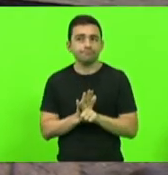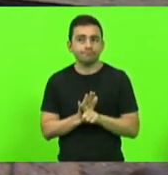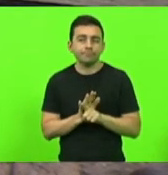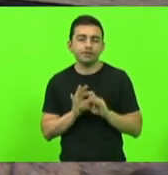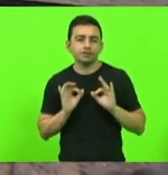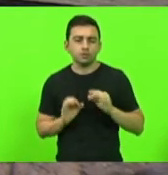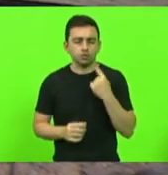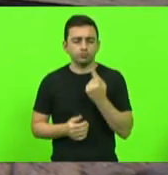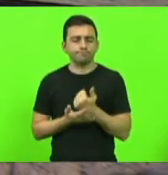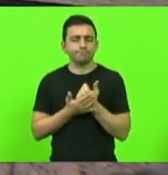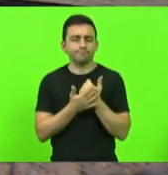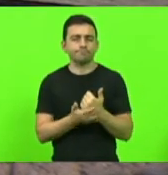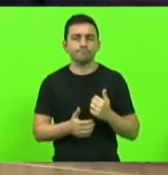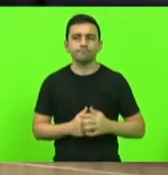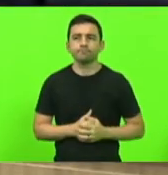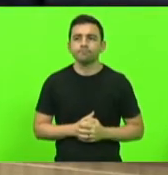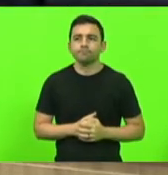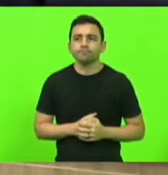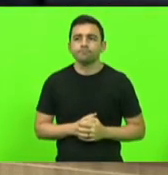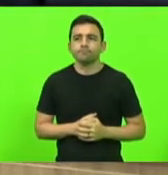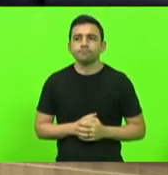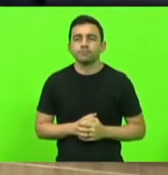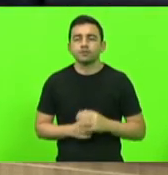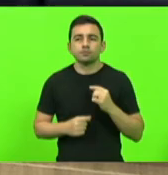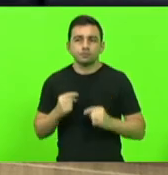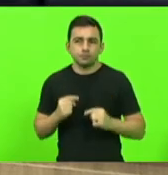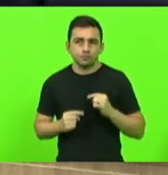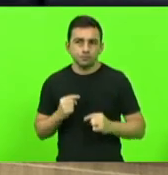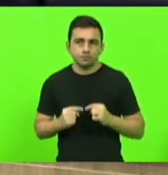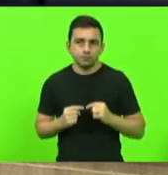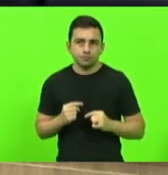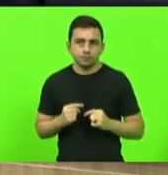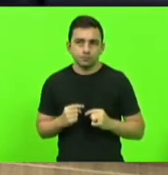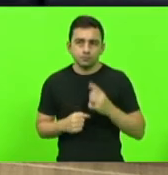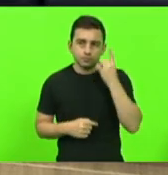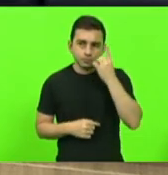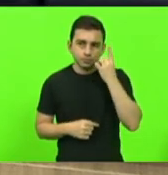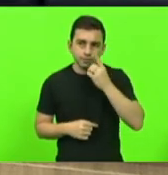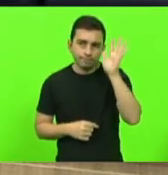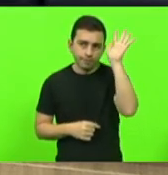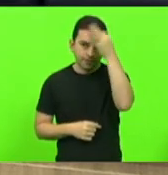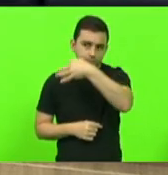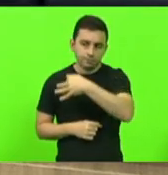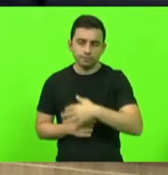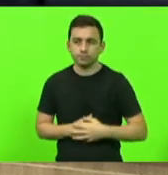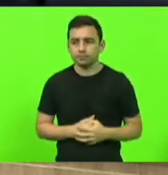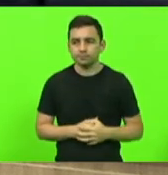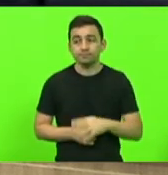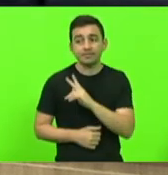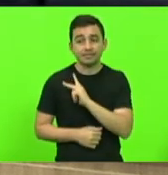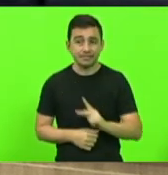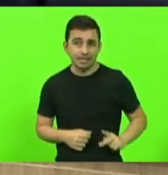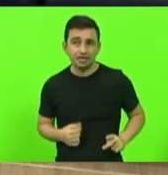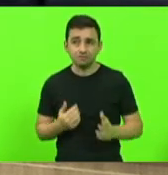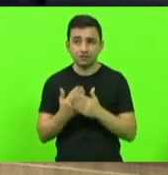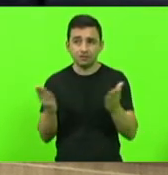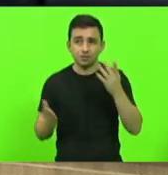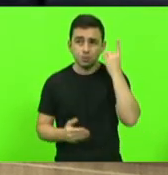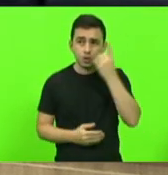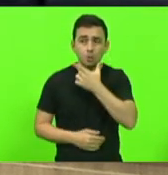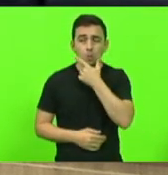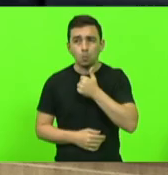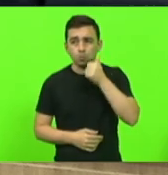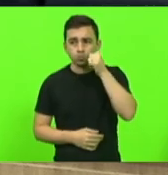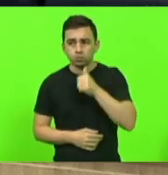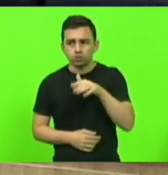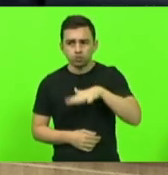todo o nosso apoio. Para discutir a matéria, com a palavra, o deputado Fabiano da Luz. Senhor presidente, senhores deputados, deputadas e a